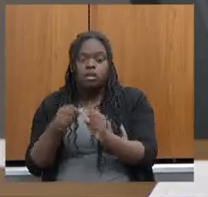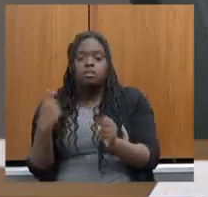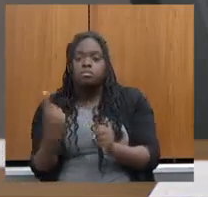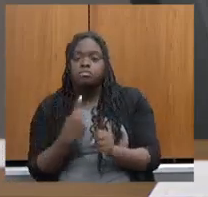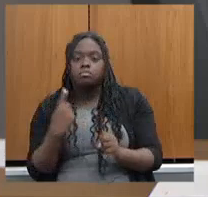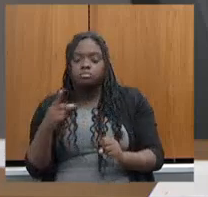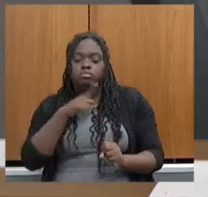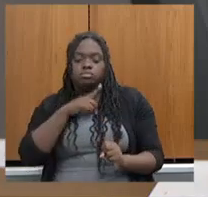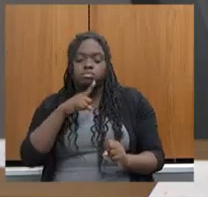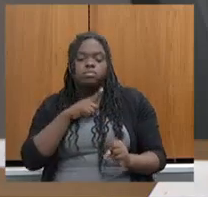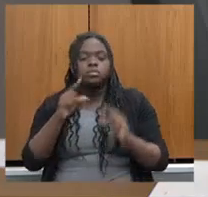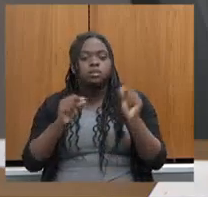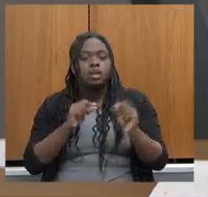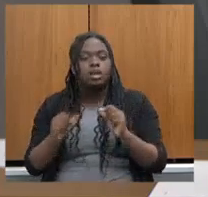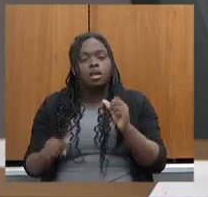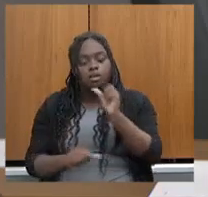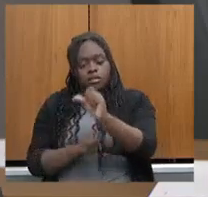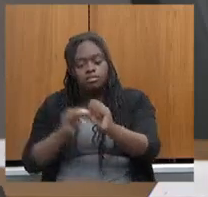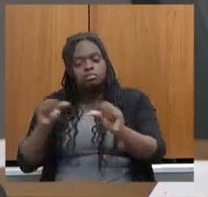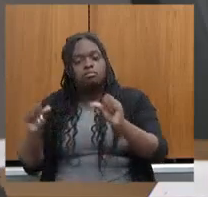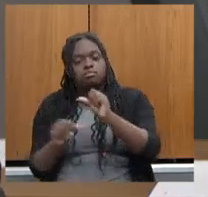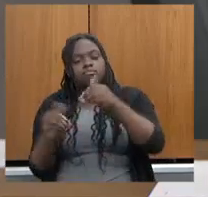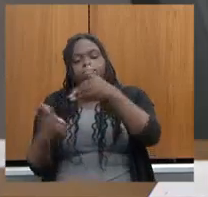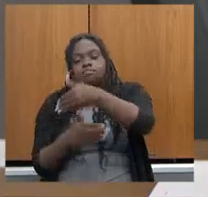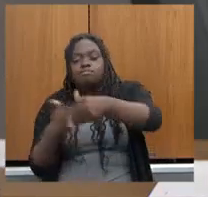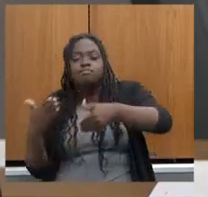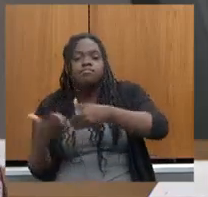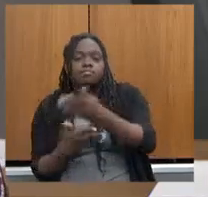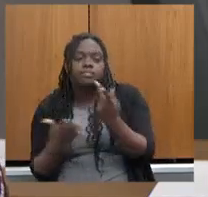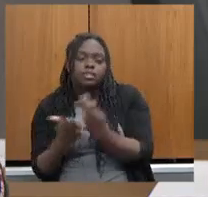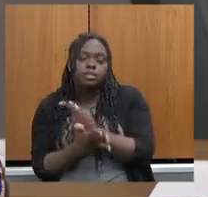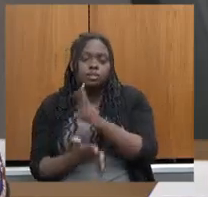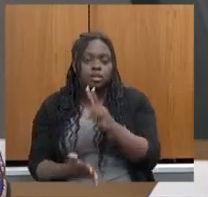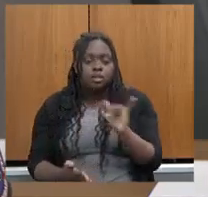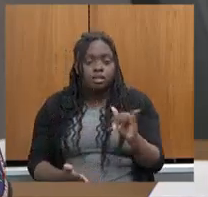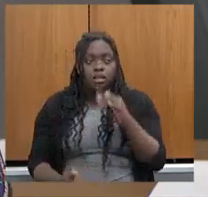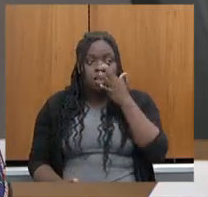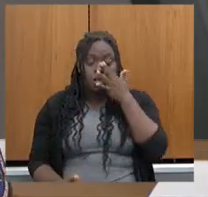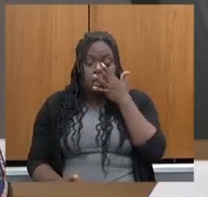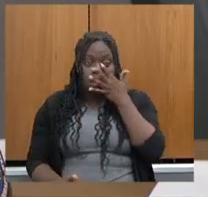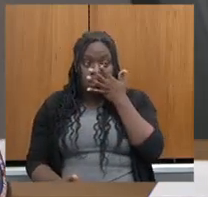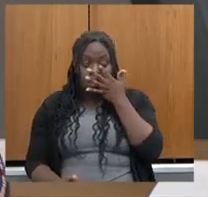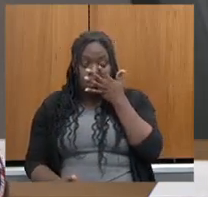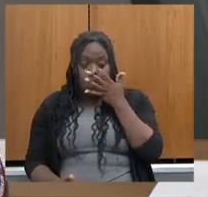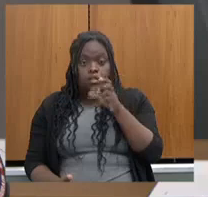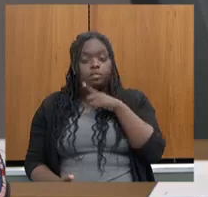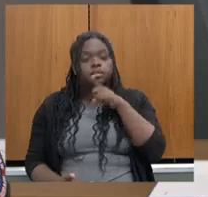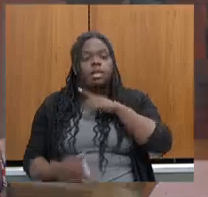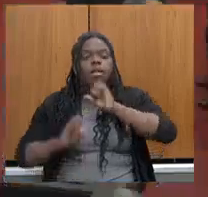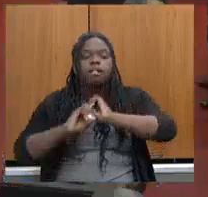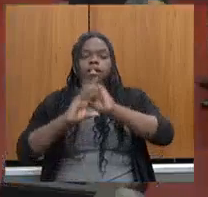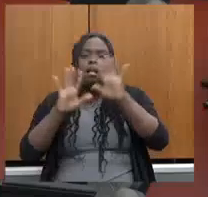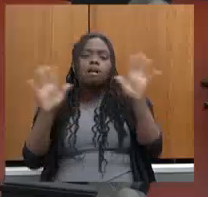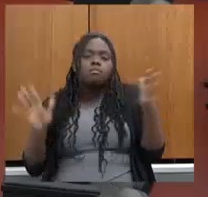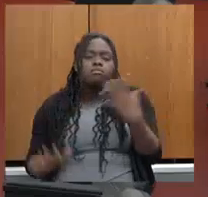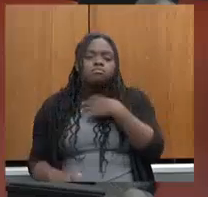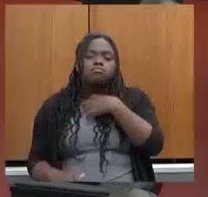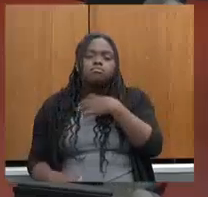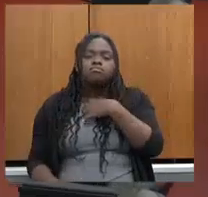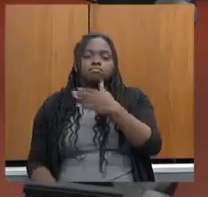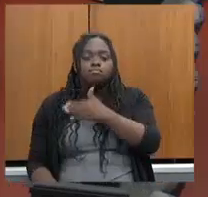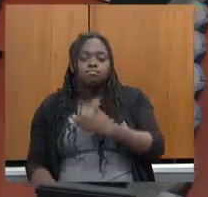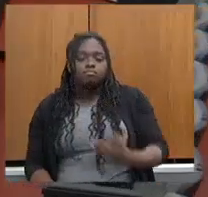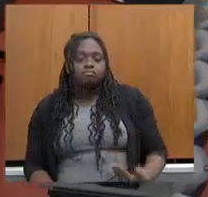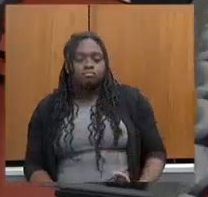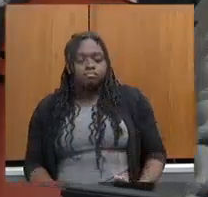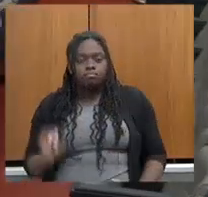essa recomposição que está acontecendo ou seja existe a Clara sensibilidade do governador